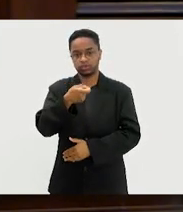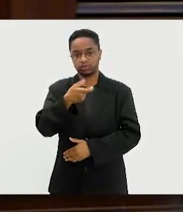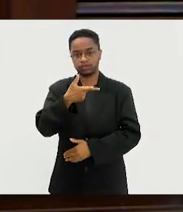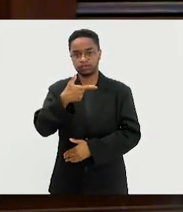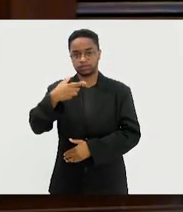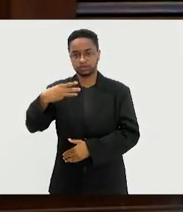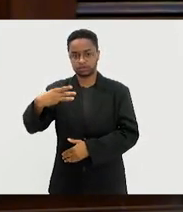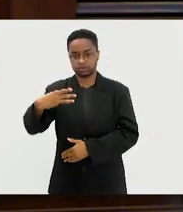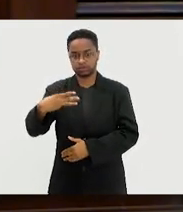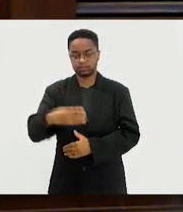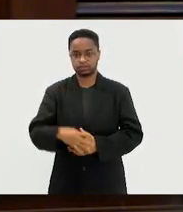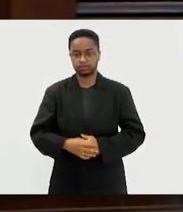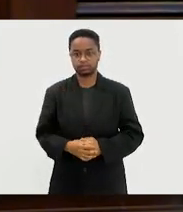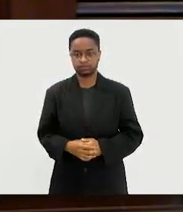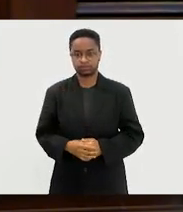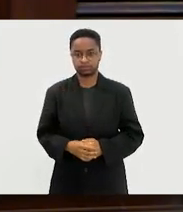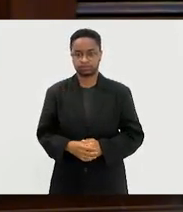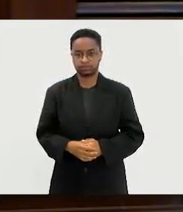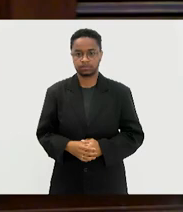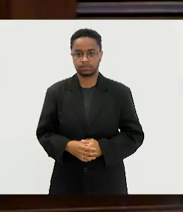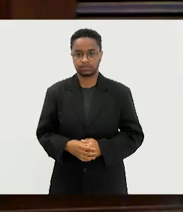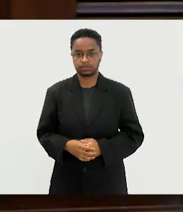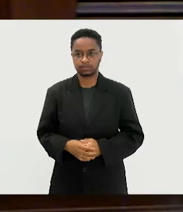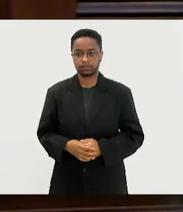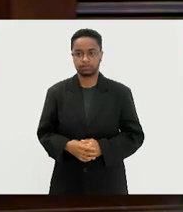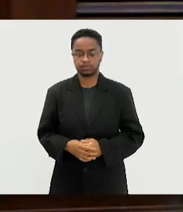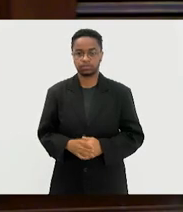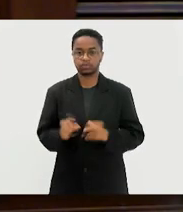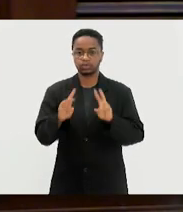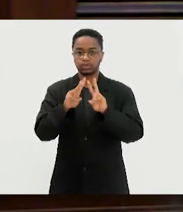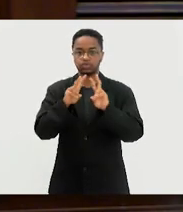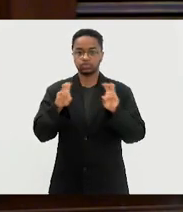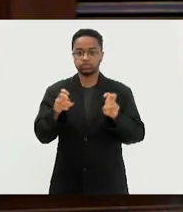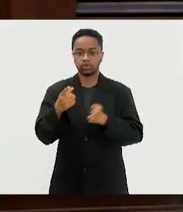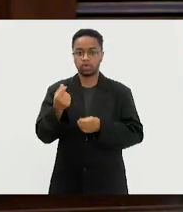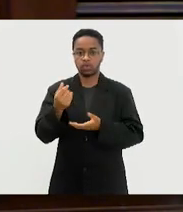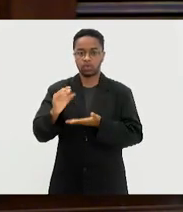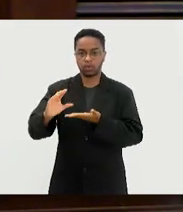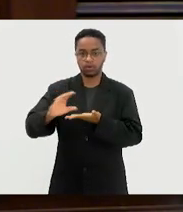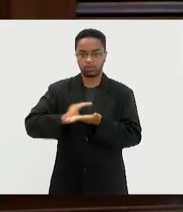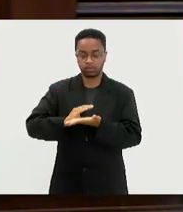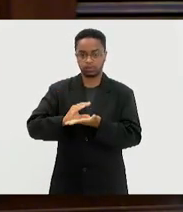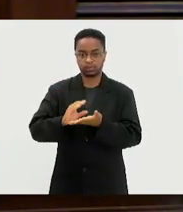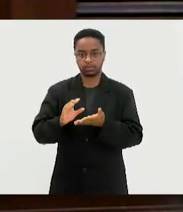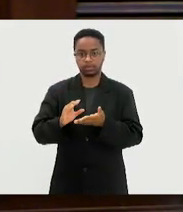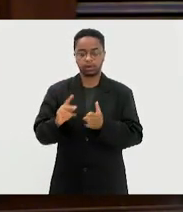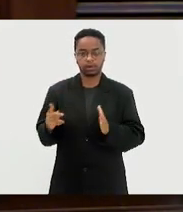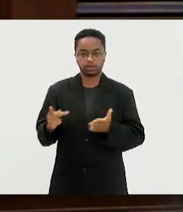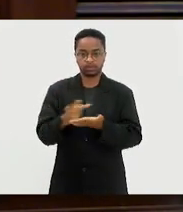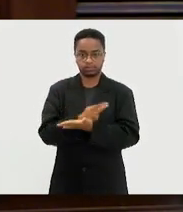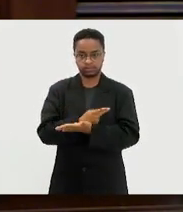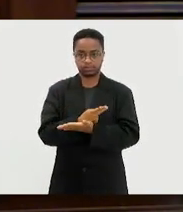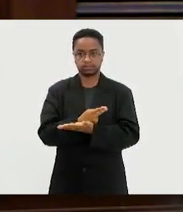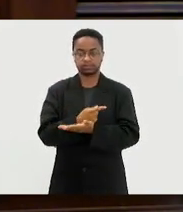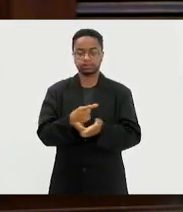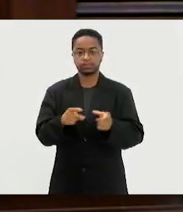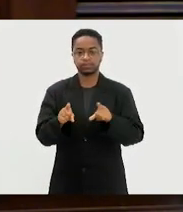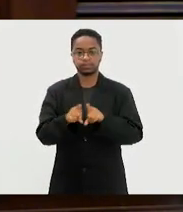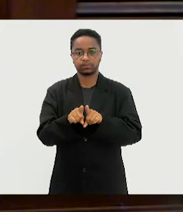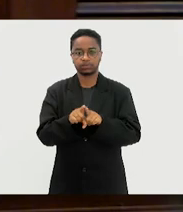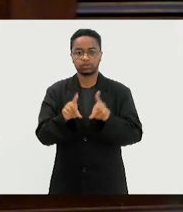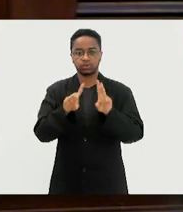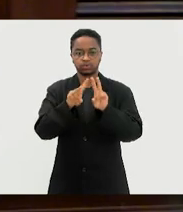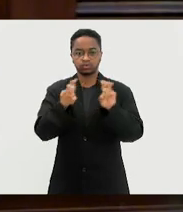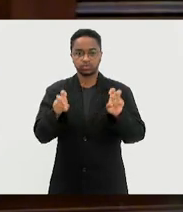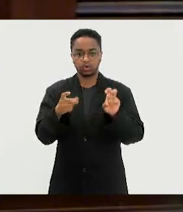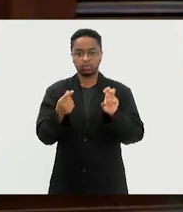2023, isto é, sobre as receitas realizadas e sobre as